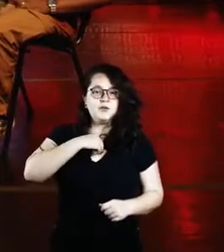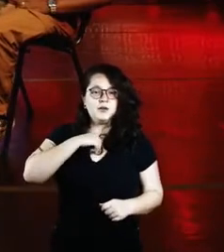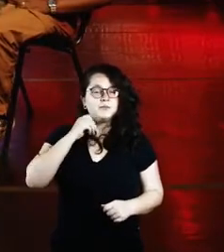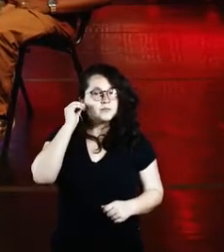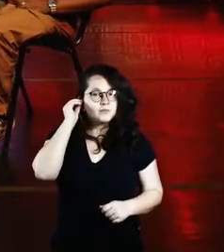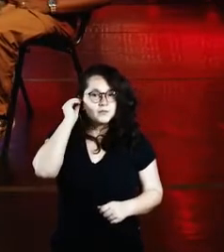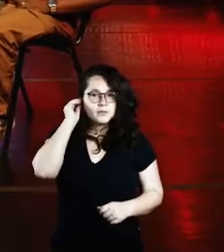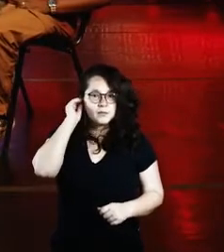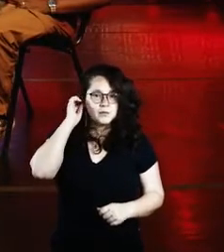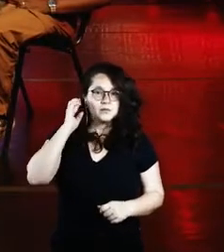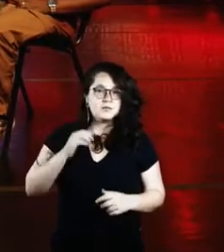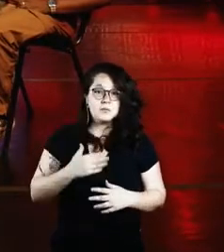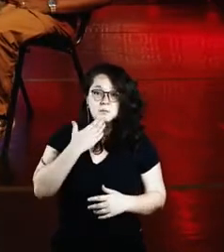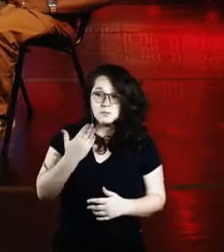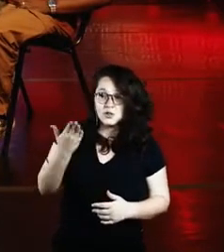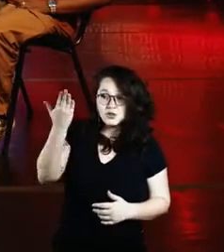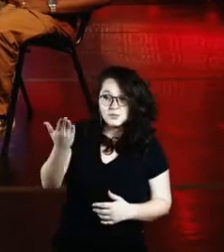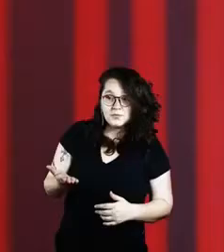apresente.